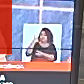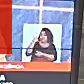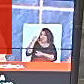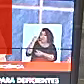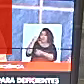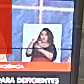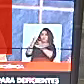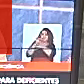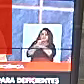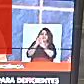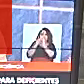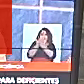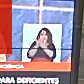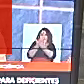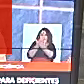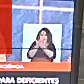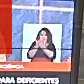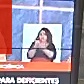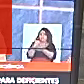tenho 7 filhos.